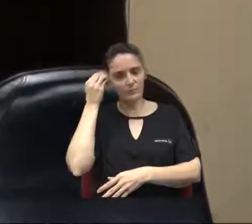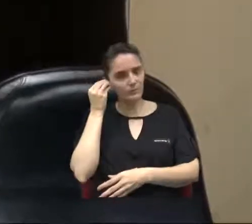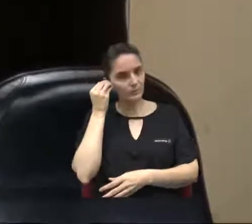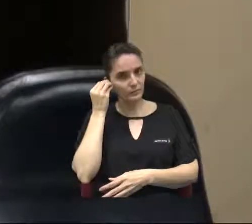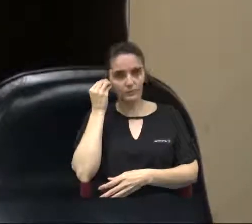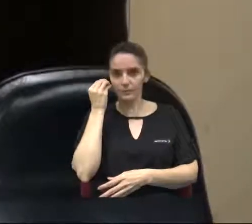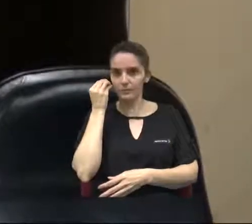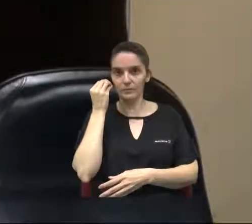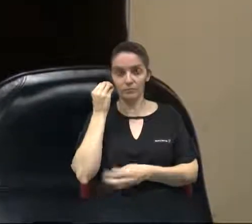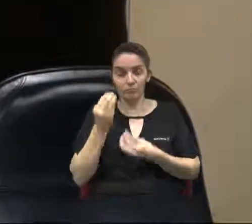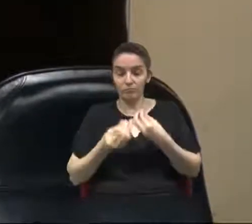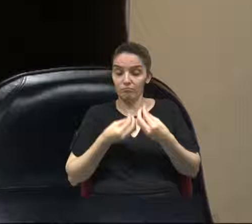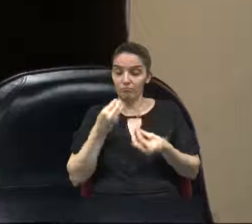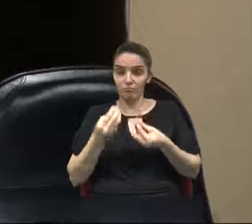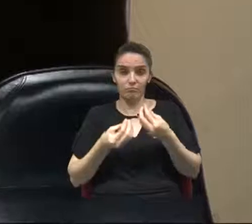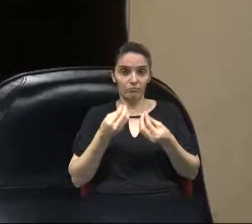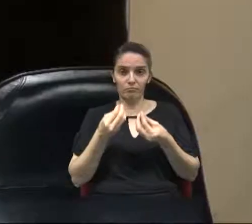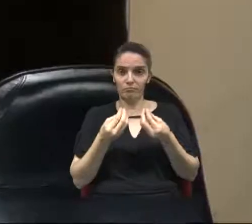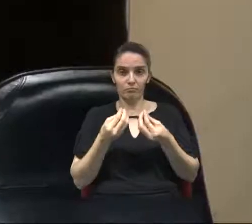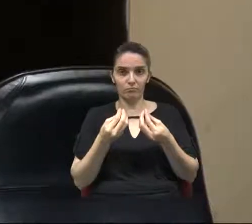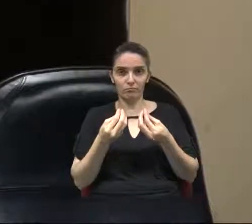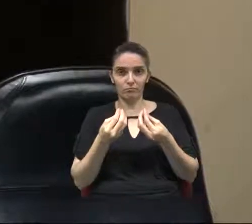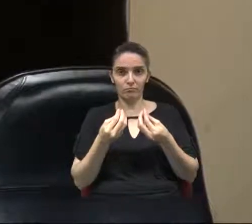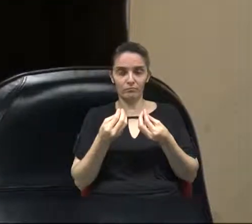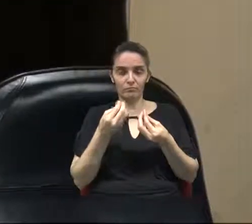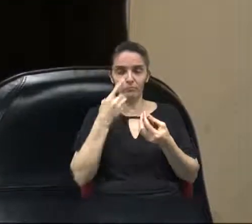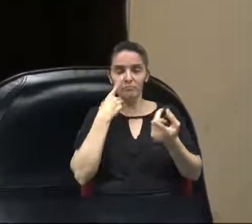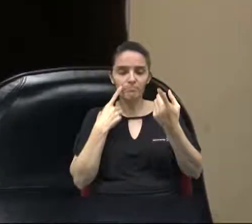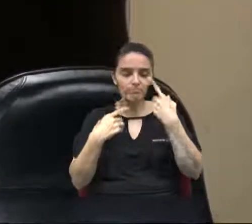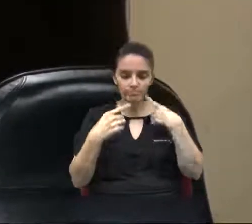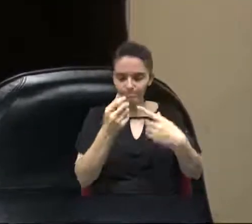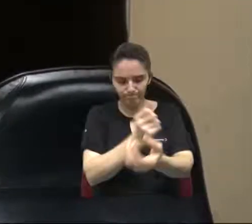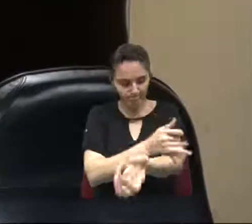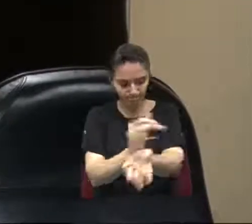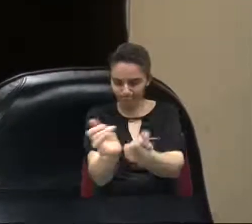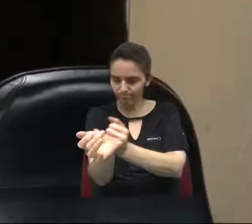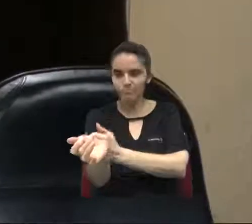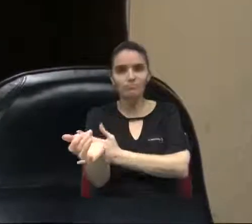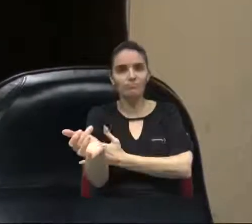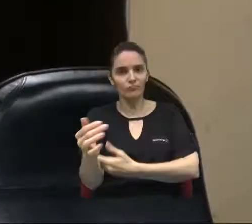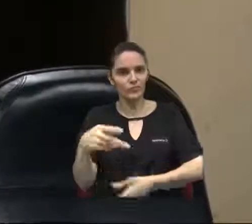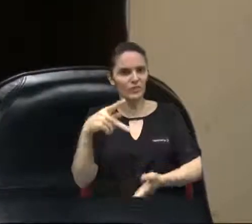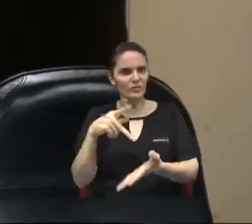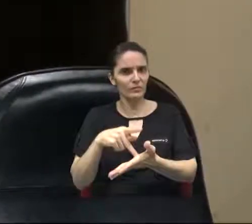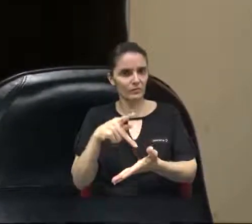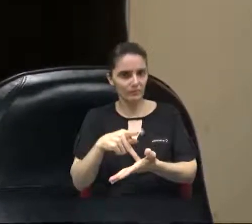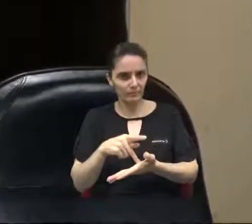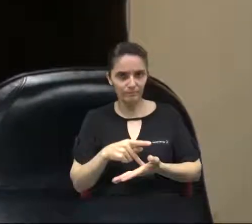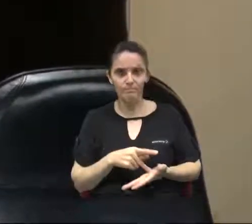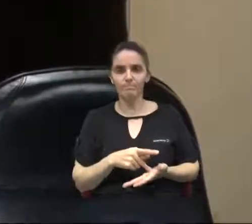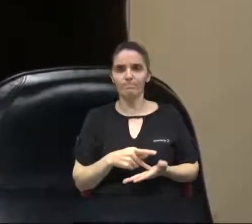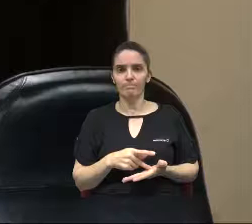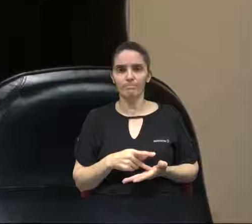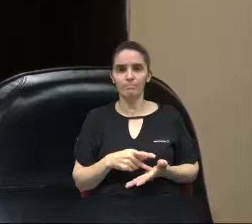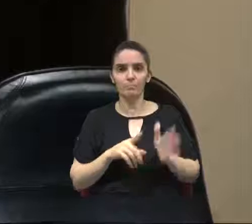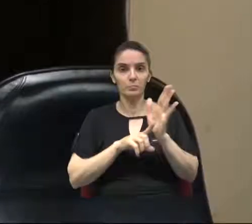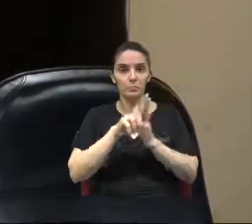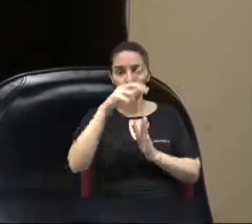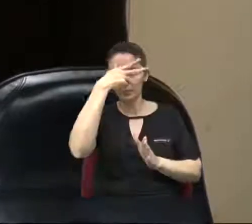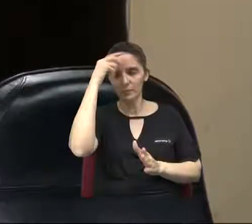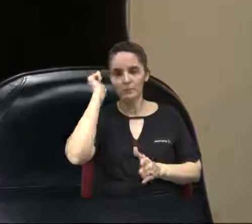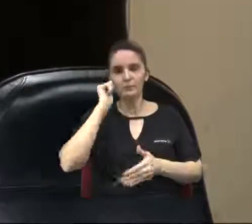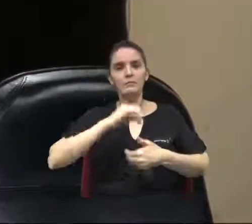me controlei de emoção. Então, realmente, este requerimento do senhor, o senhor está